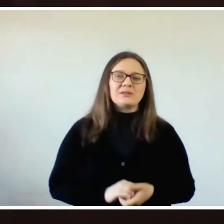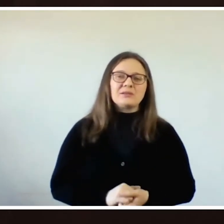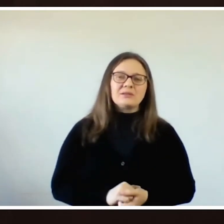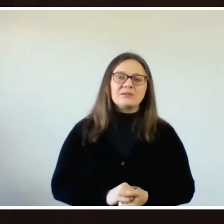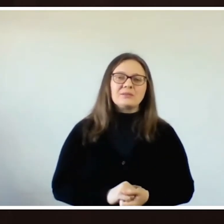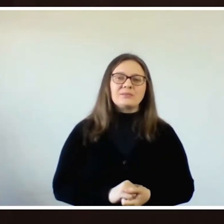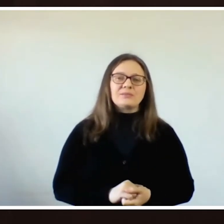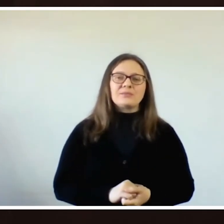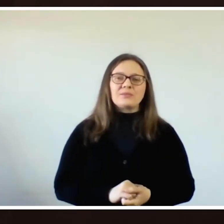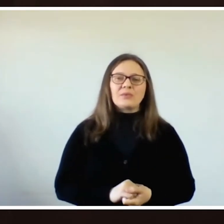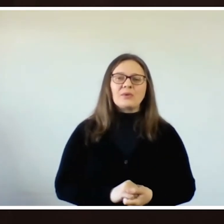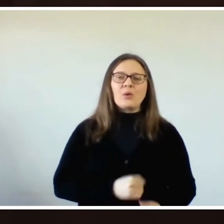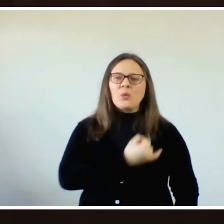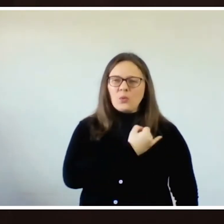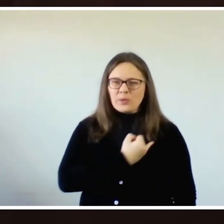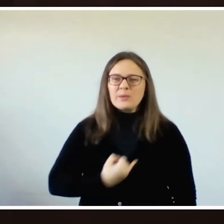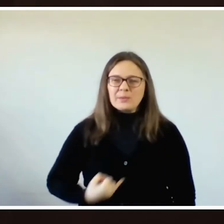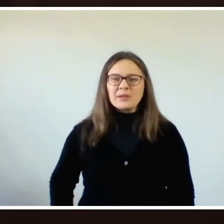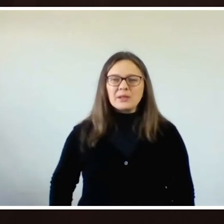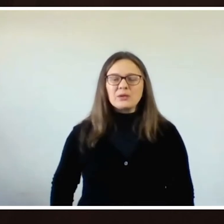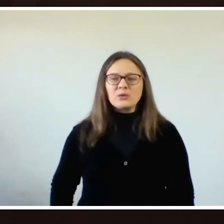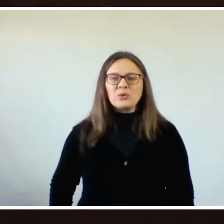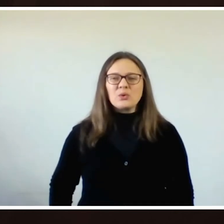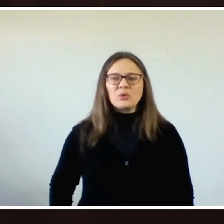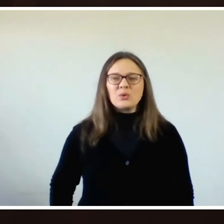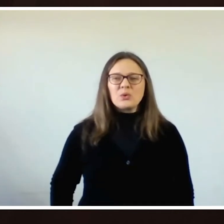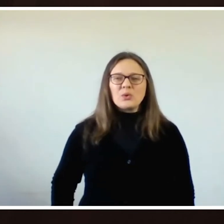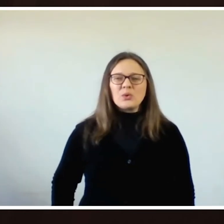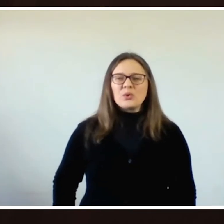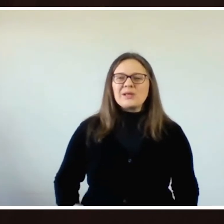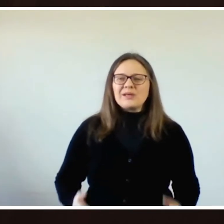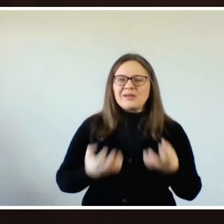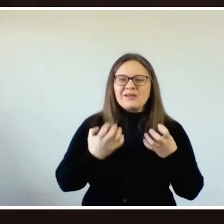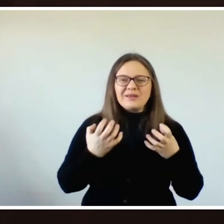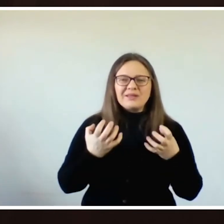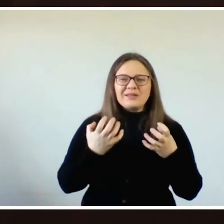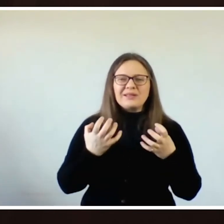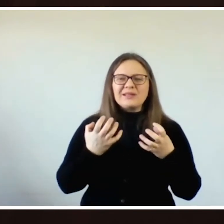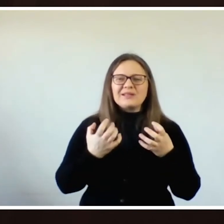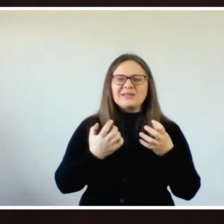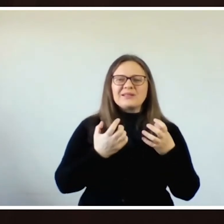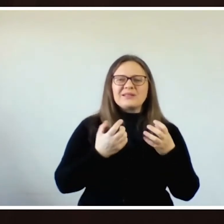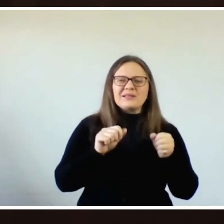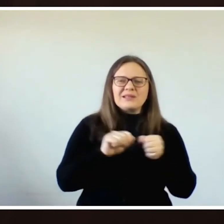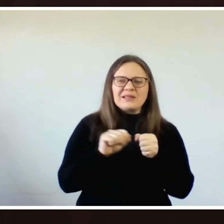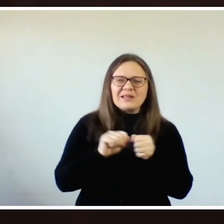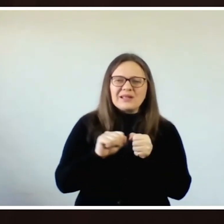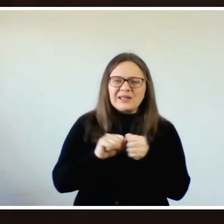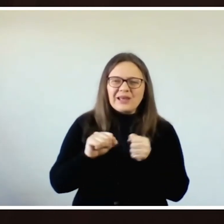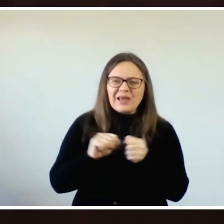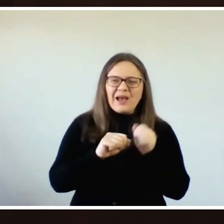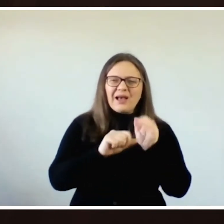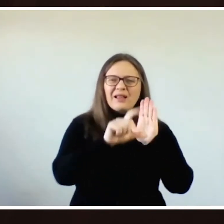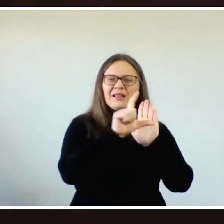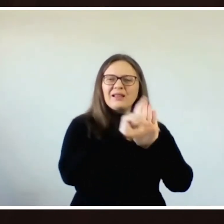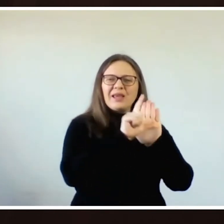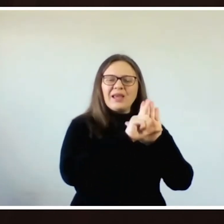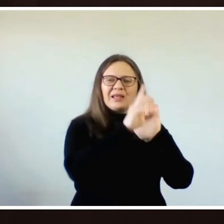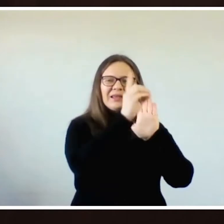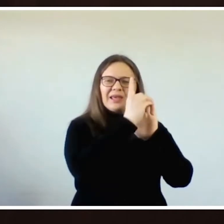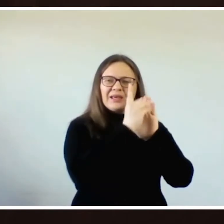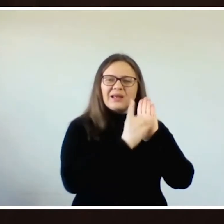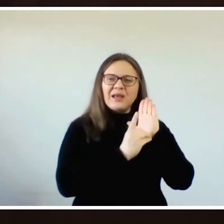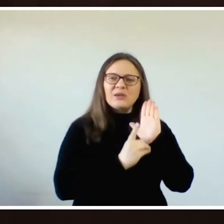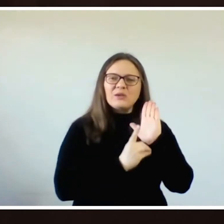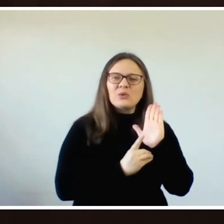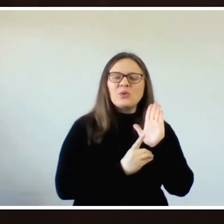Constantino, como imperador, ele quis baixar decretos, baixar éditos, né, para condenar